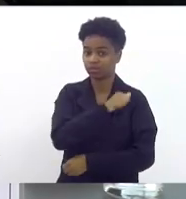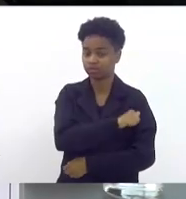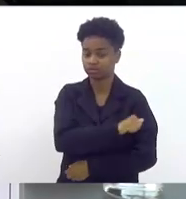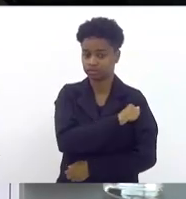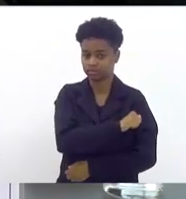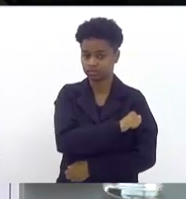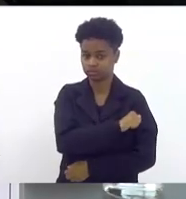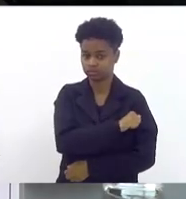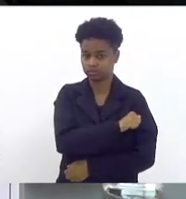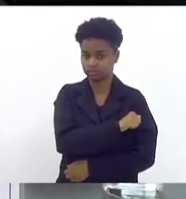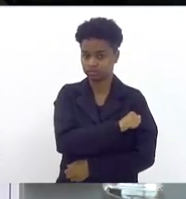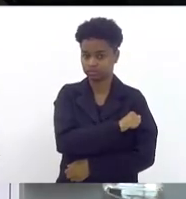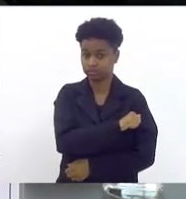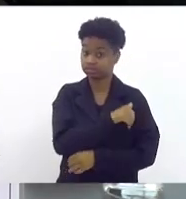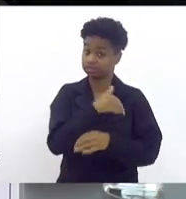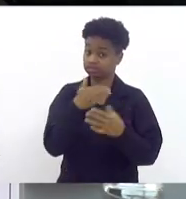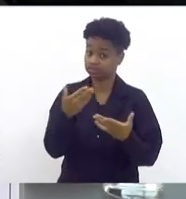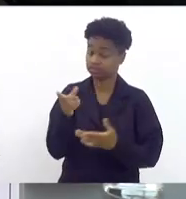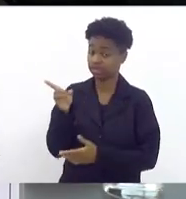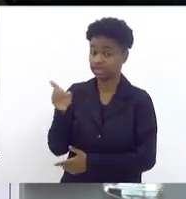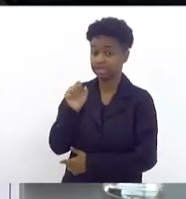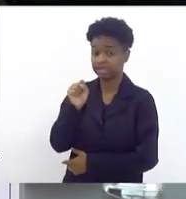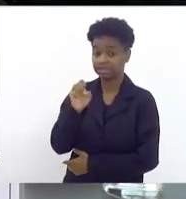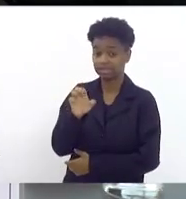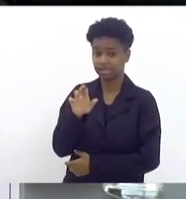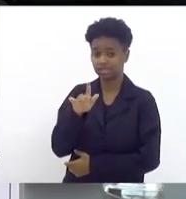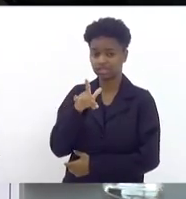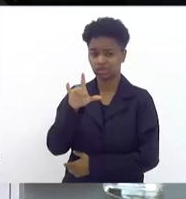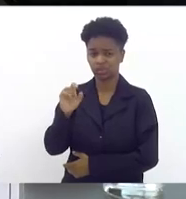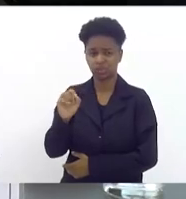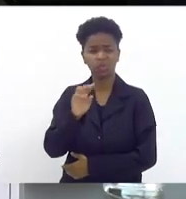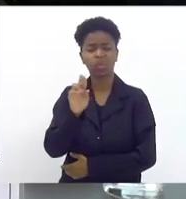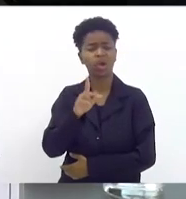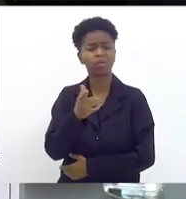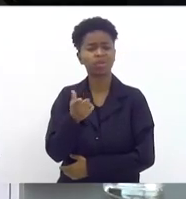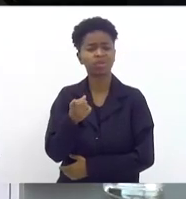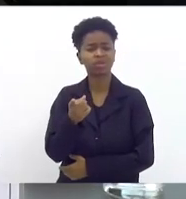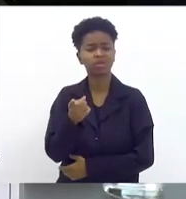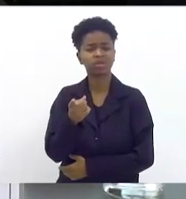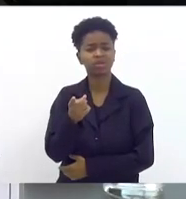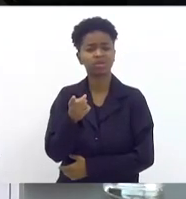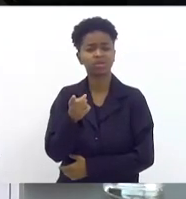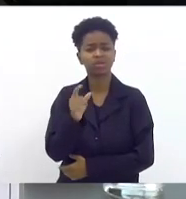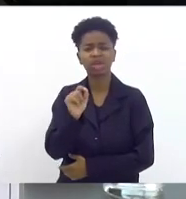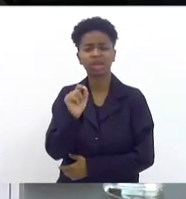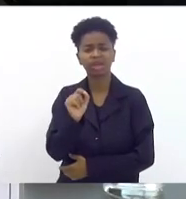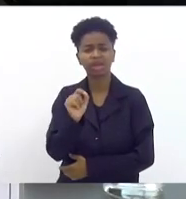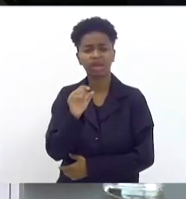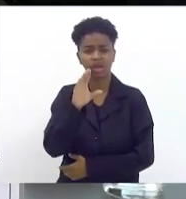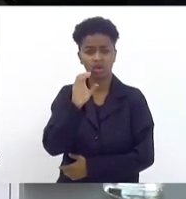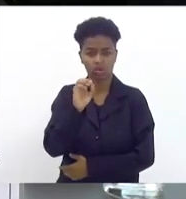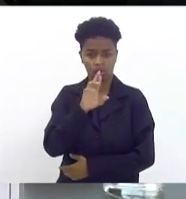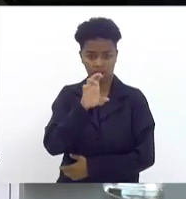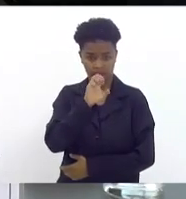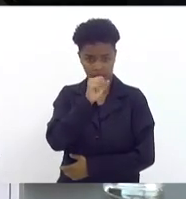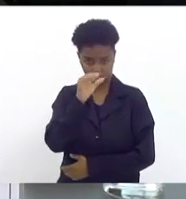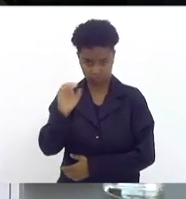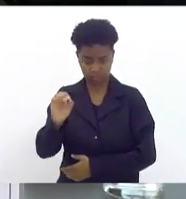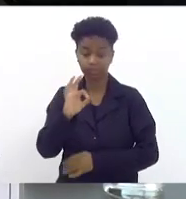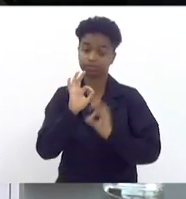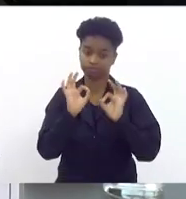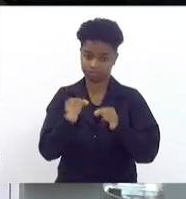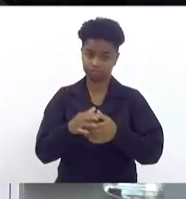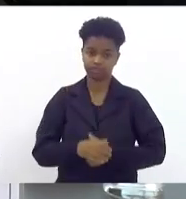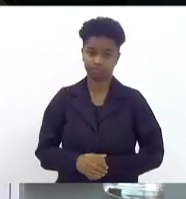Janeiro. Doutor Serginho, lá no Alairzão, né? Alairzão, que chama? Correão. Quem? Correão. Não vai